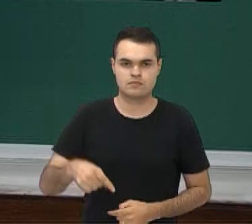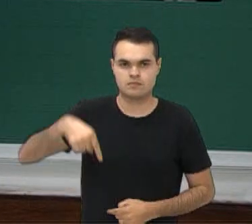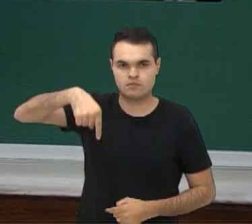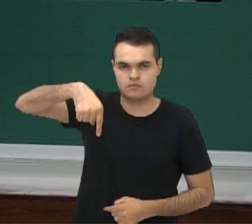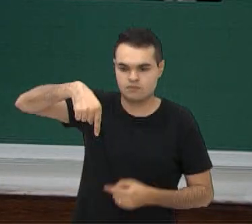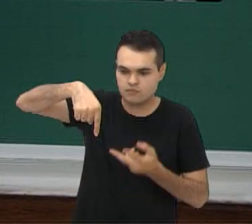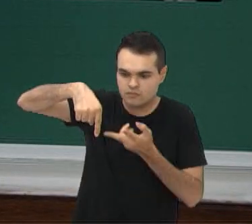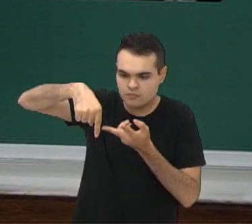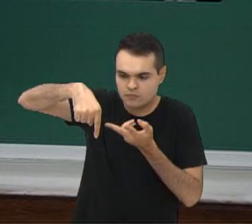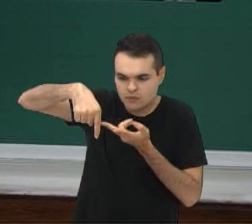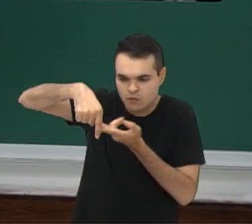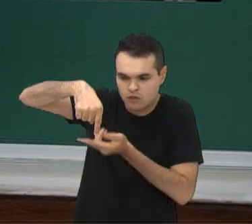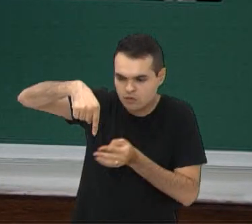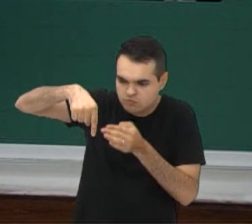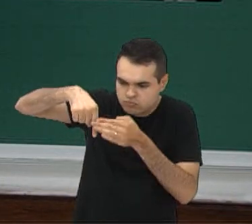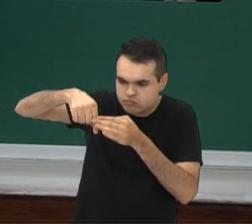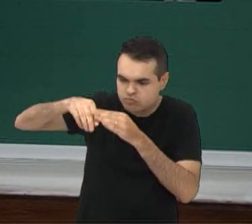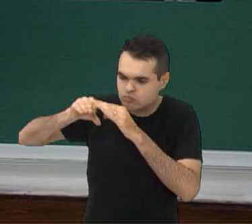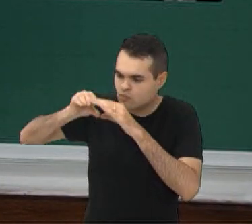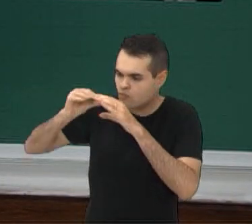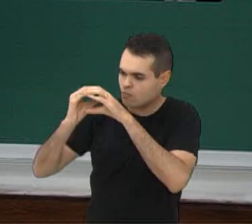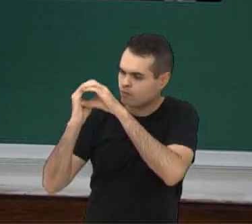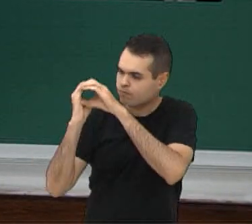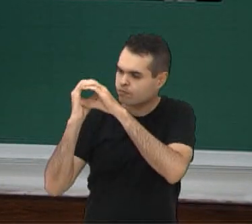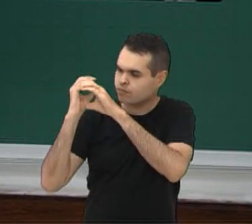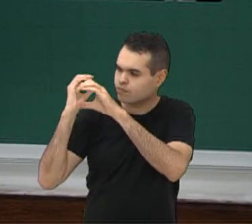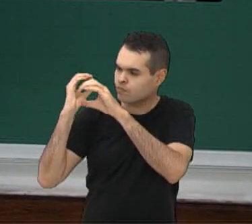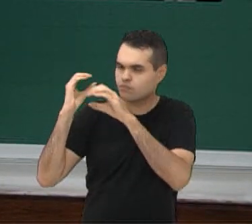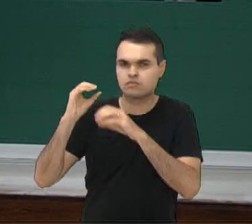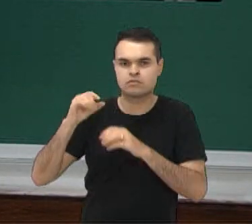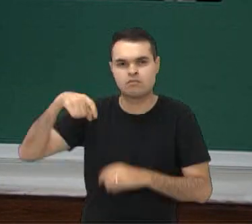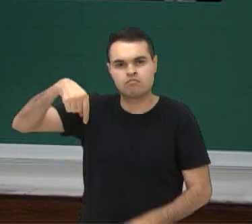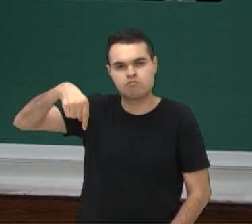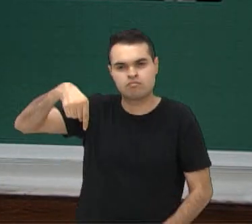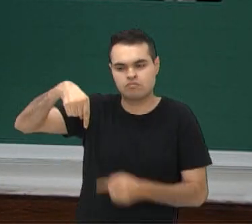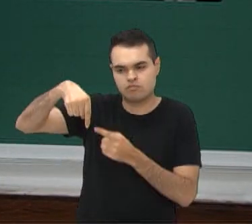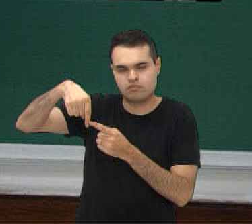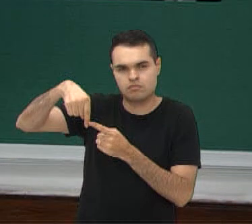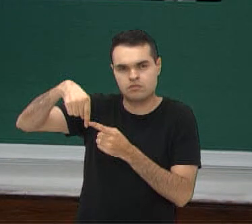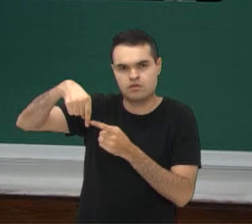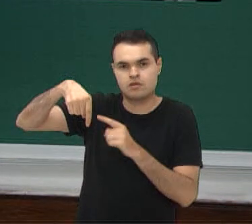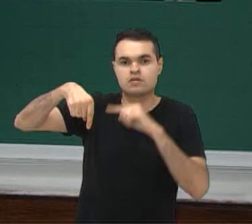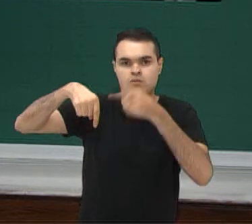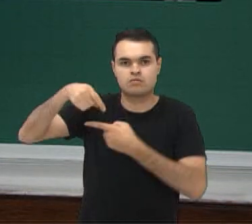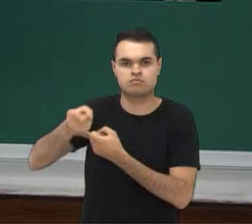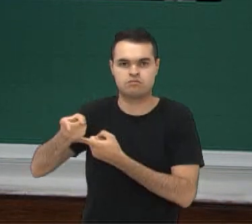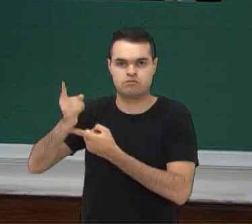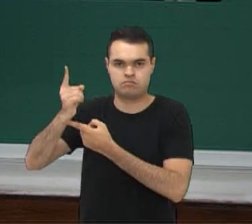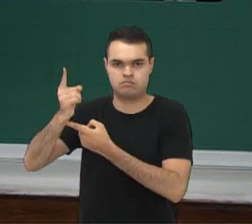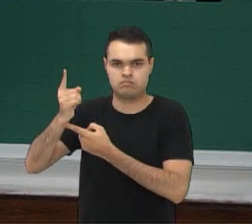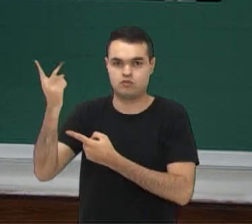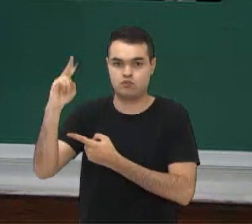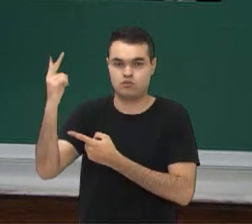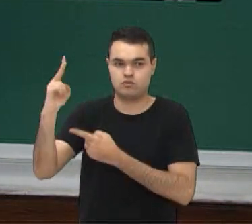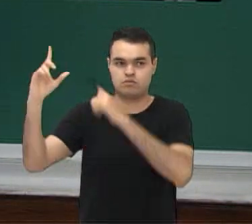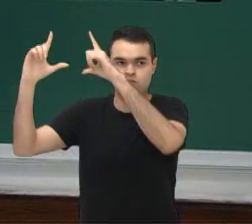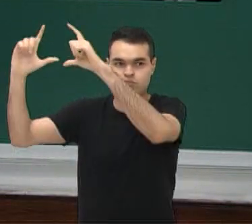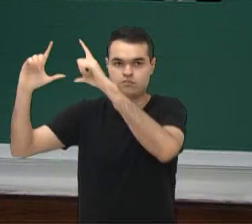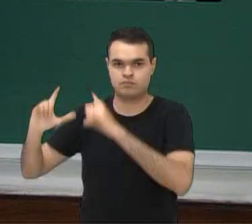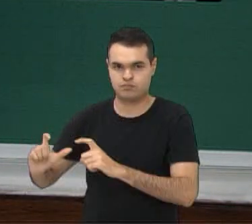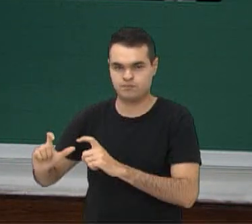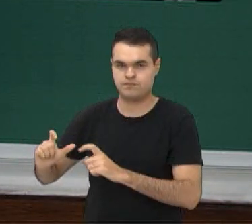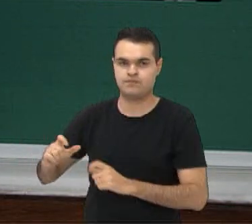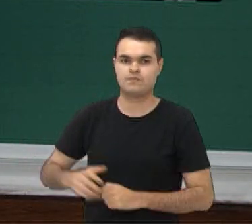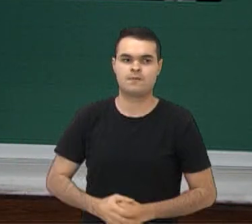Foi feito um corte aqui, mostrando o pênis quando ele está flácido e quando ele está ereto. Tá? Existe uma estrutura